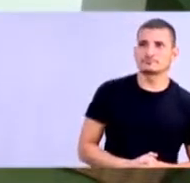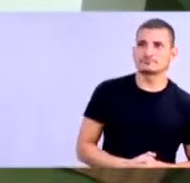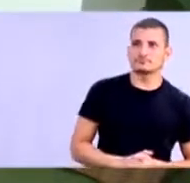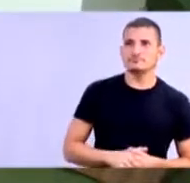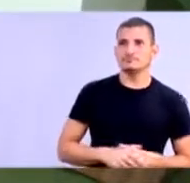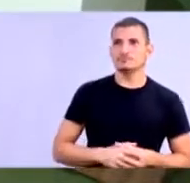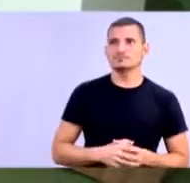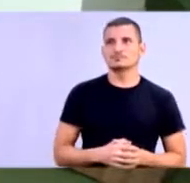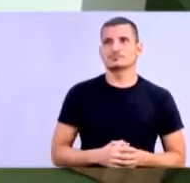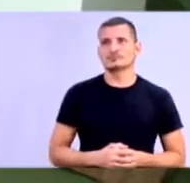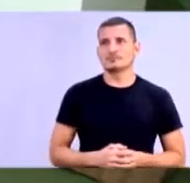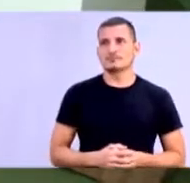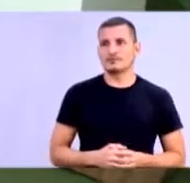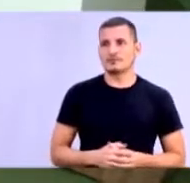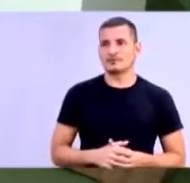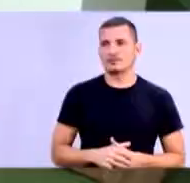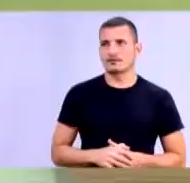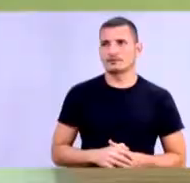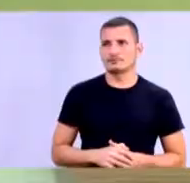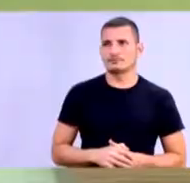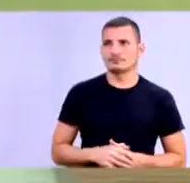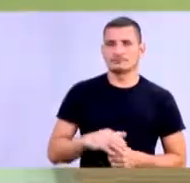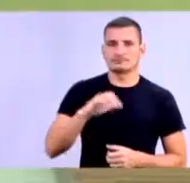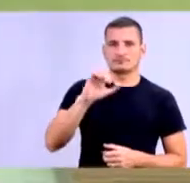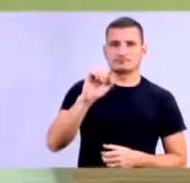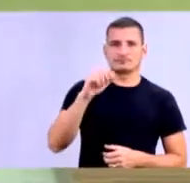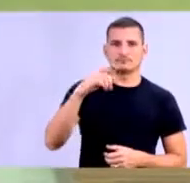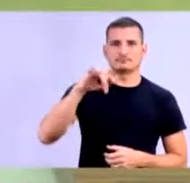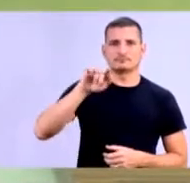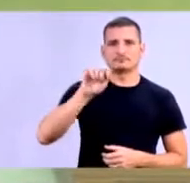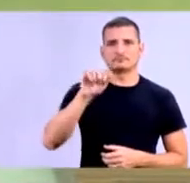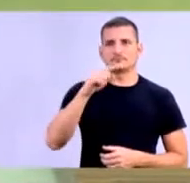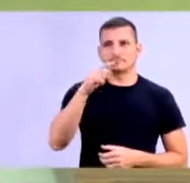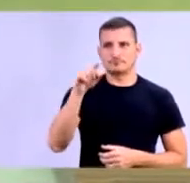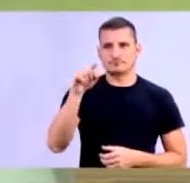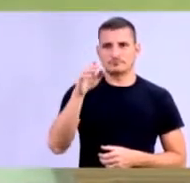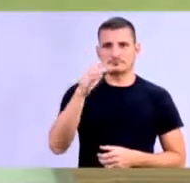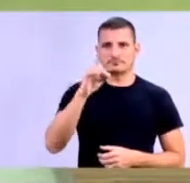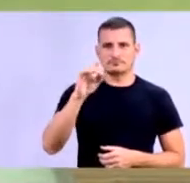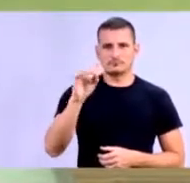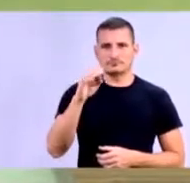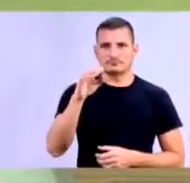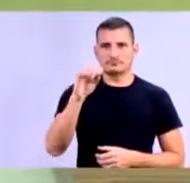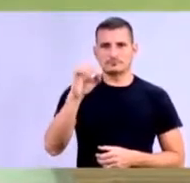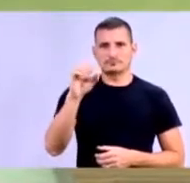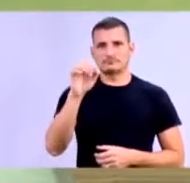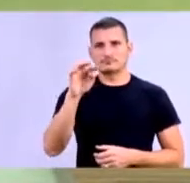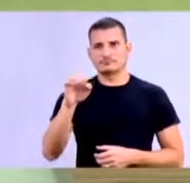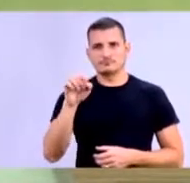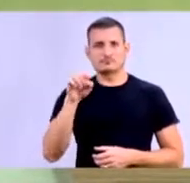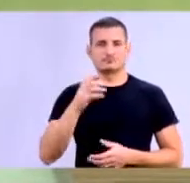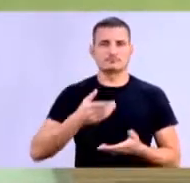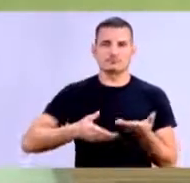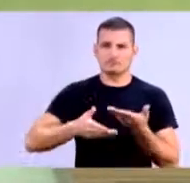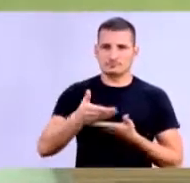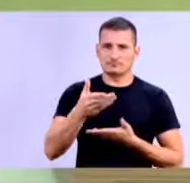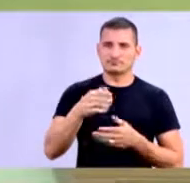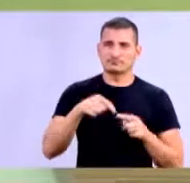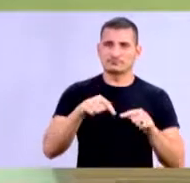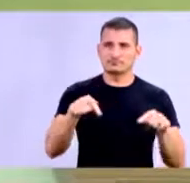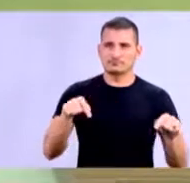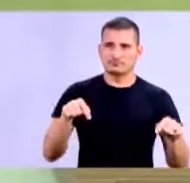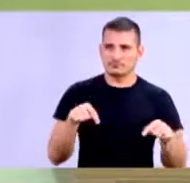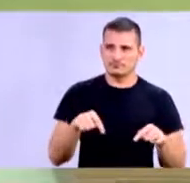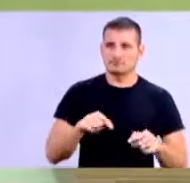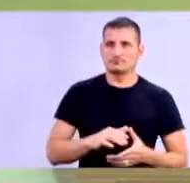participação na... Espigão do Oeste, né? Ele fala a respeito da interação em sala de aula. Ele